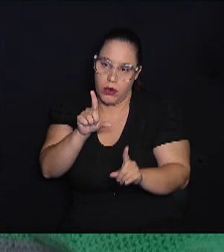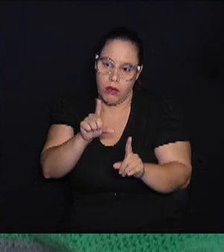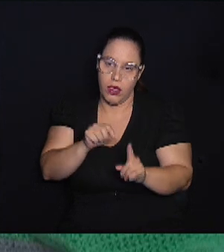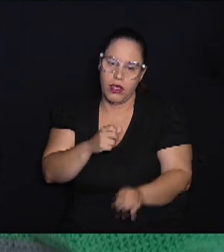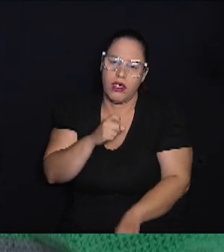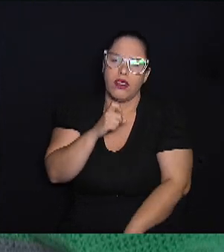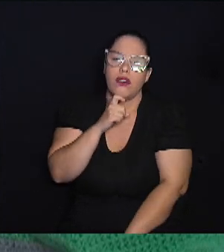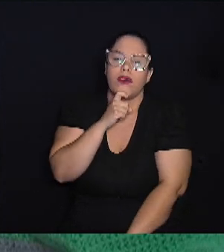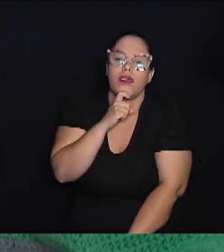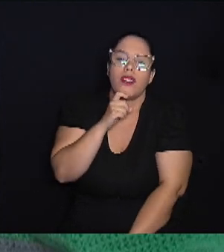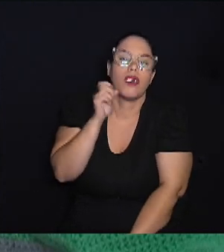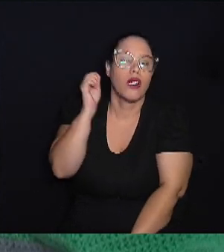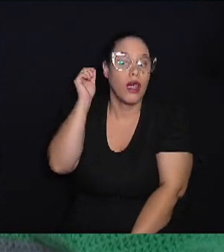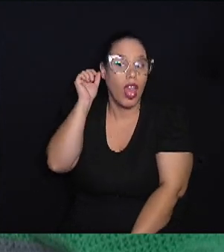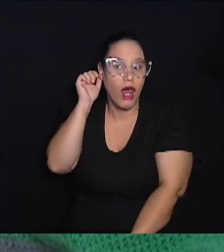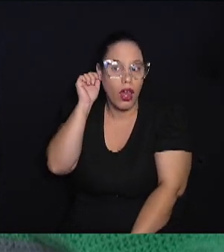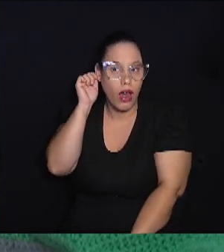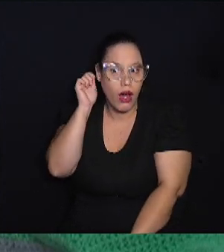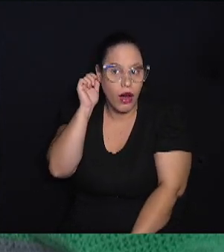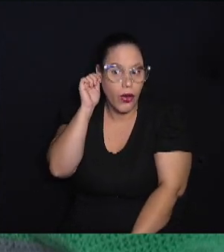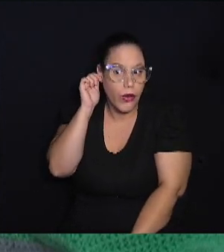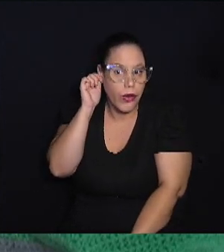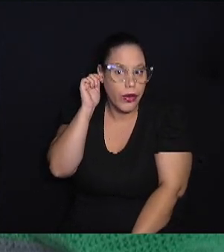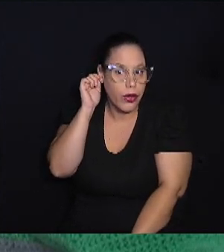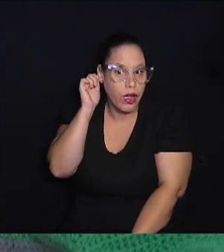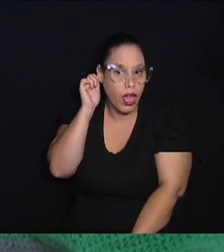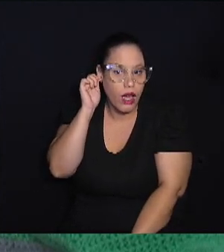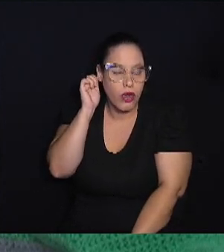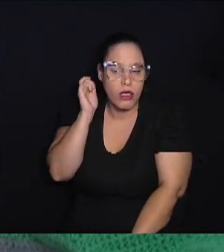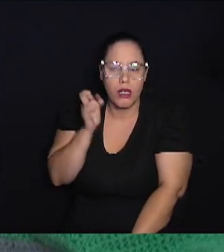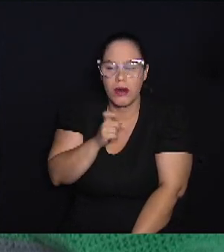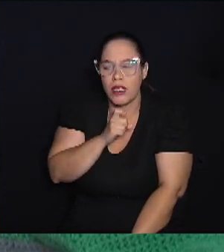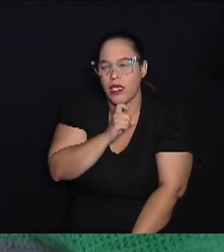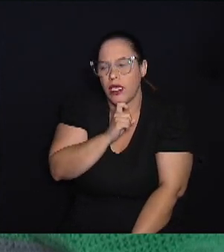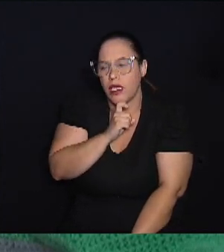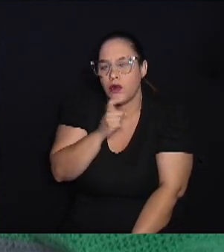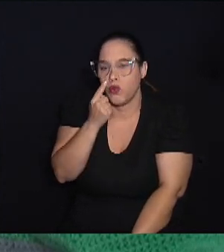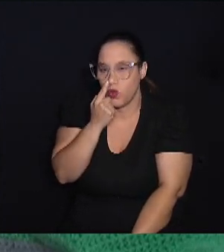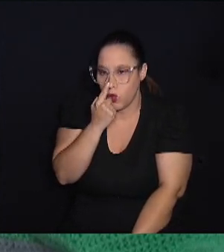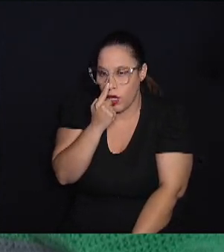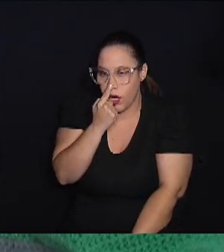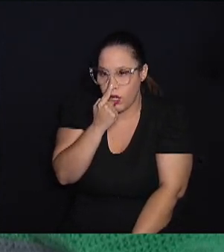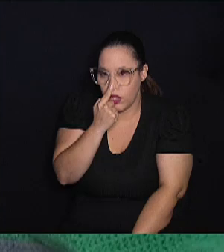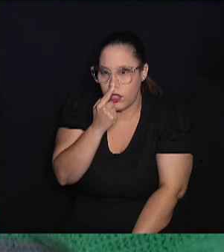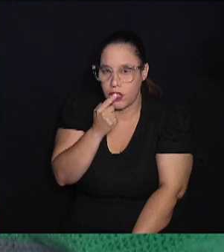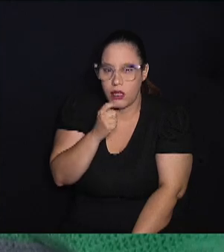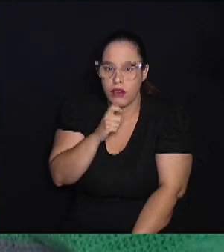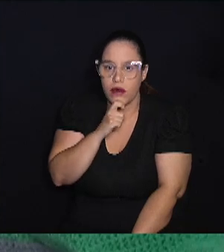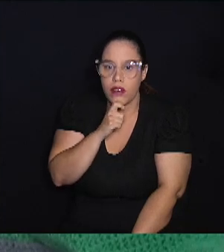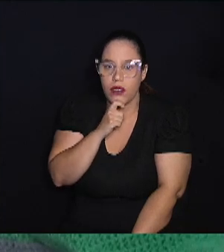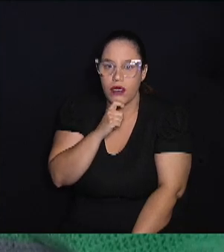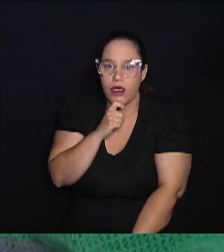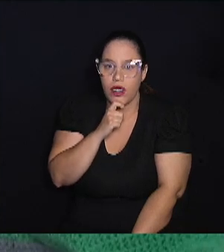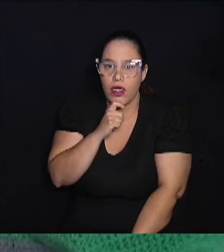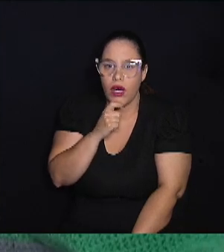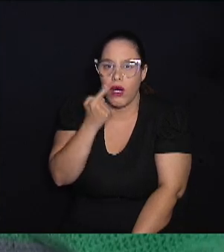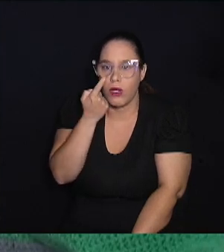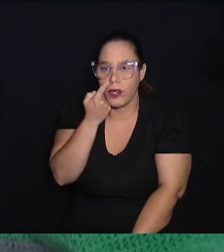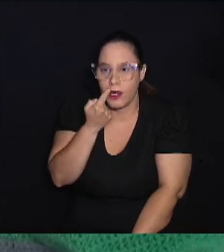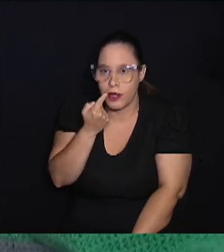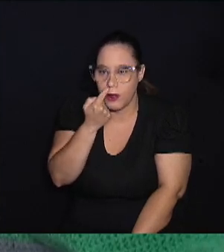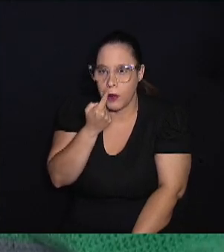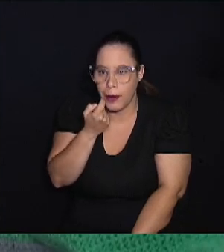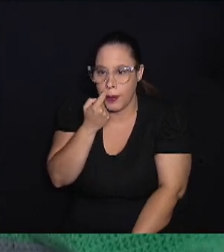vai sentir nas orelhinhas, que são as extremidades mais geladas, narizinho mais gelado. Você tá vendo que o do Bob já tá escorrendo, às vezes